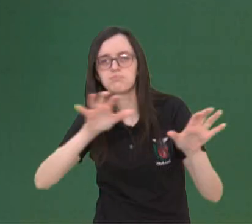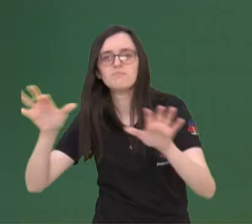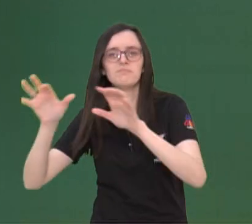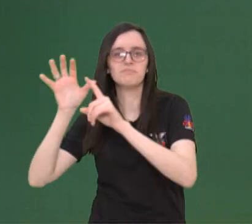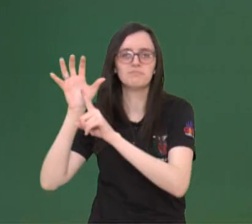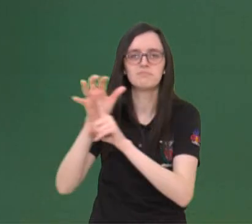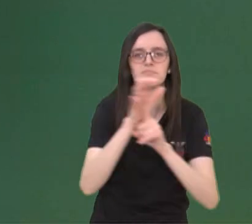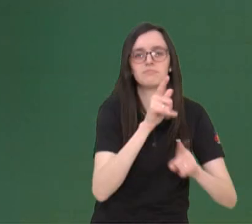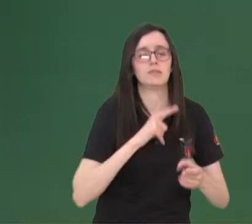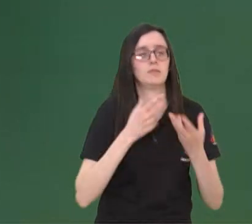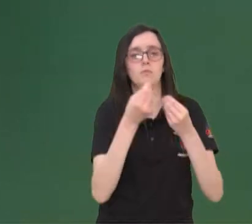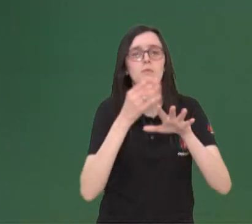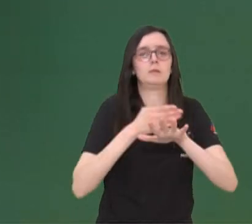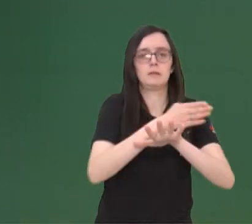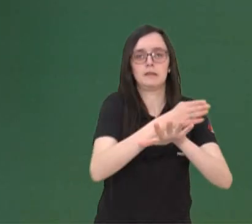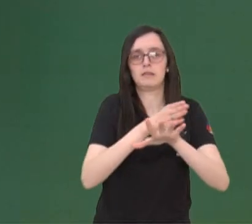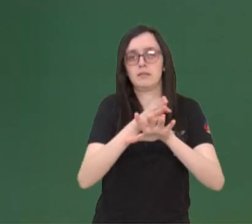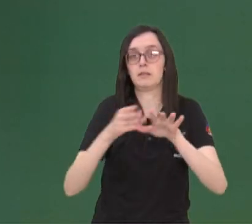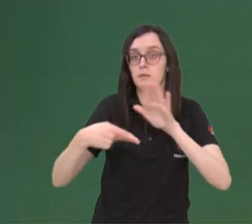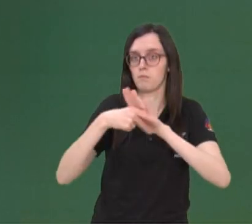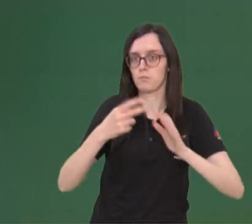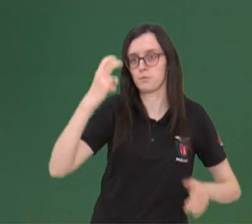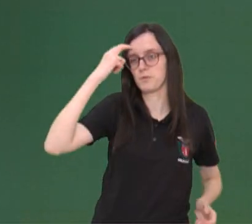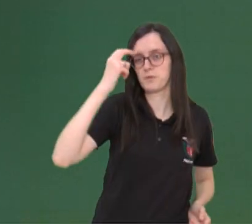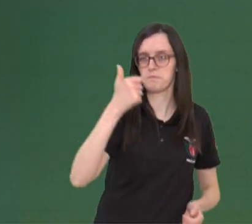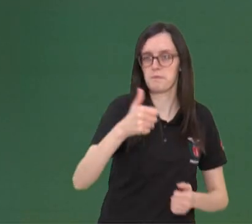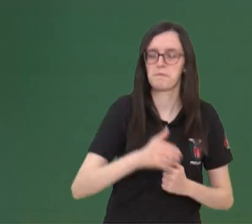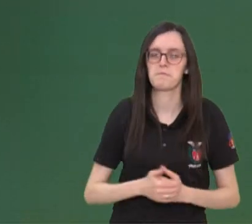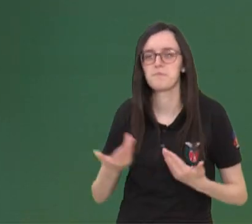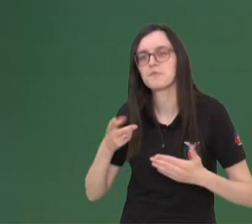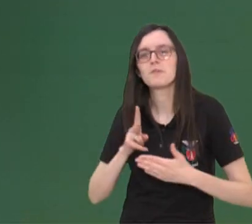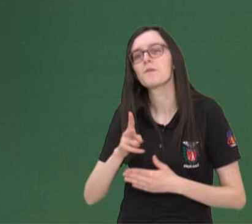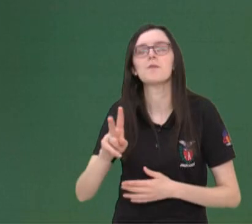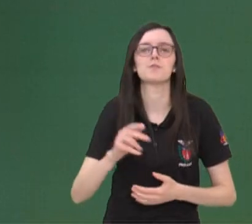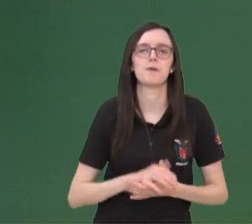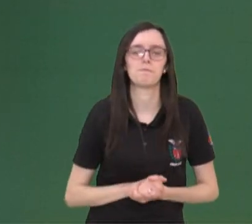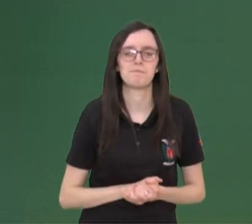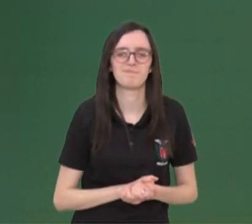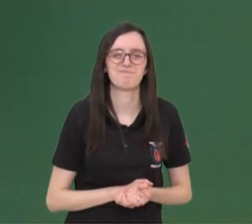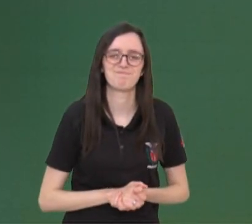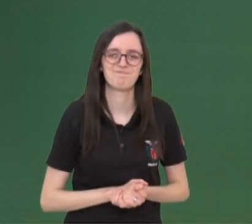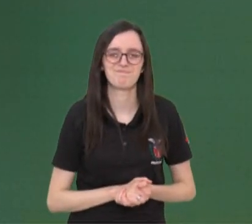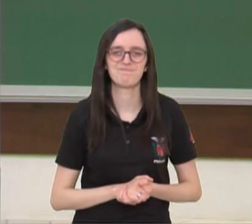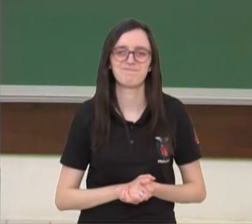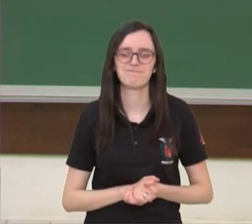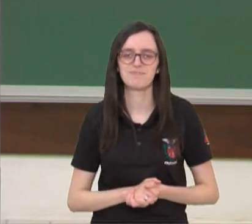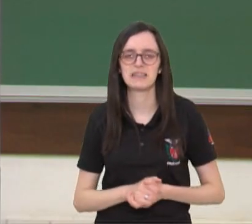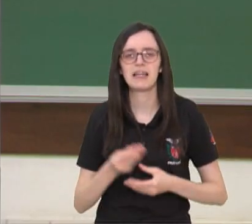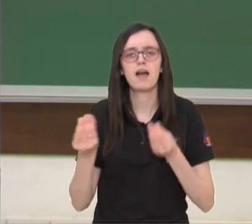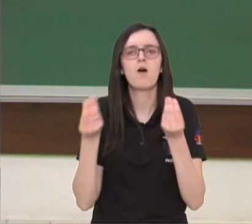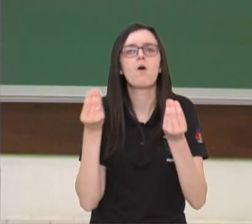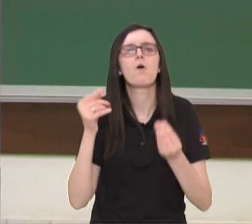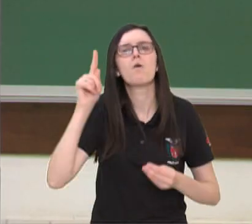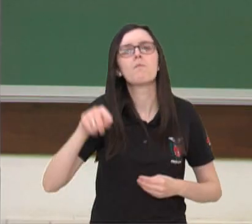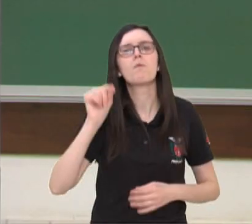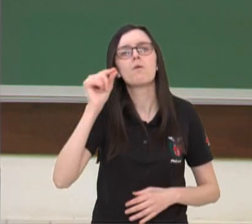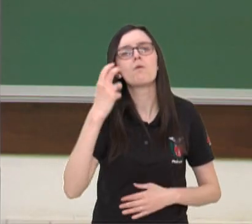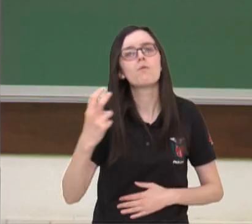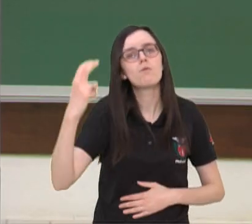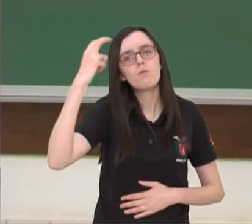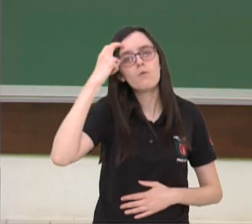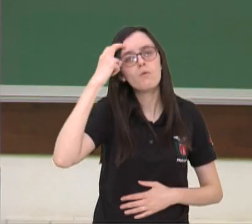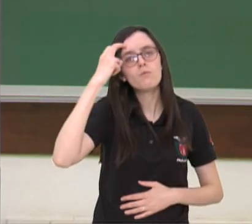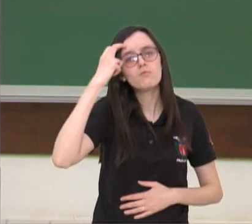nas diferentes ramos da cultura. Tudo bem? Vamos para frente, então. Como que fica a